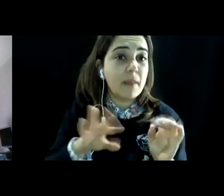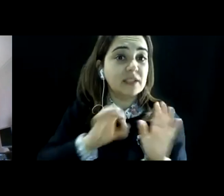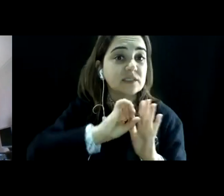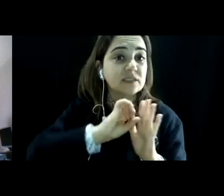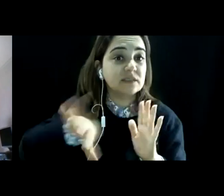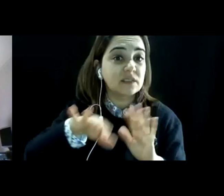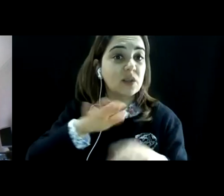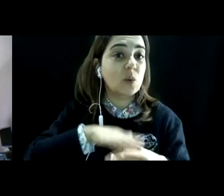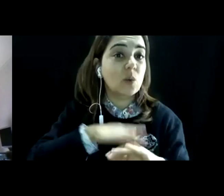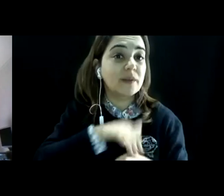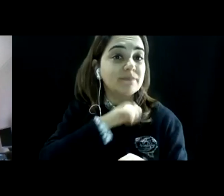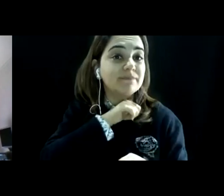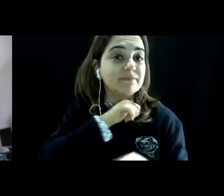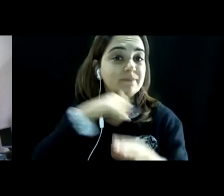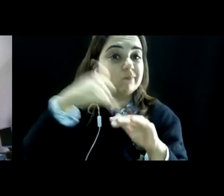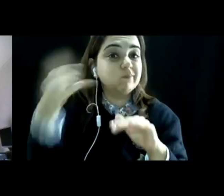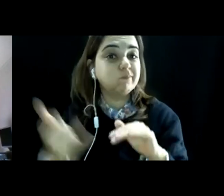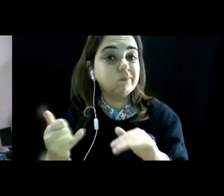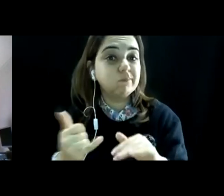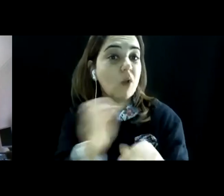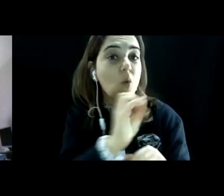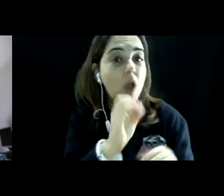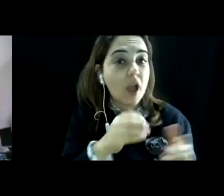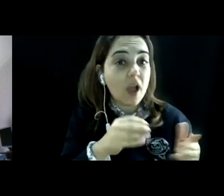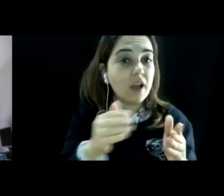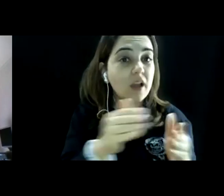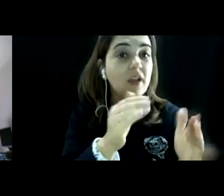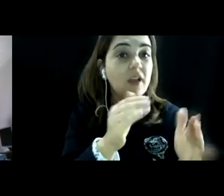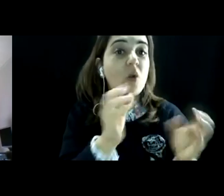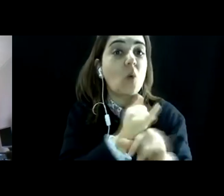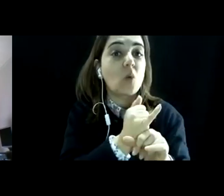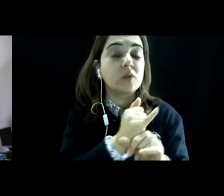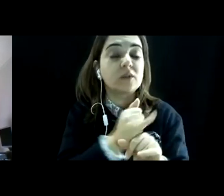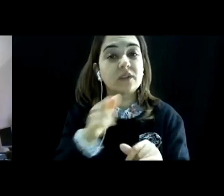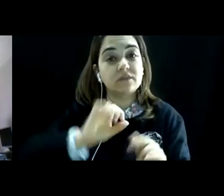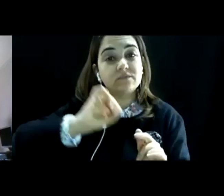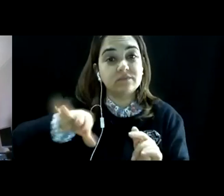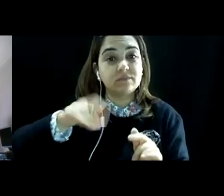para lá colocados, porque não nos colocou outra alternativa à frente que não fosse aquele curso profissional.